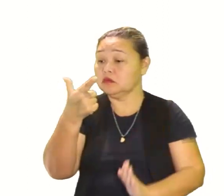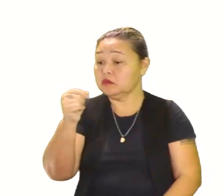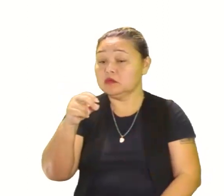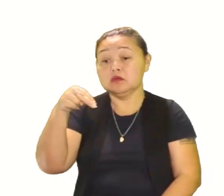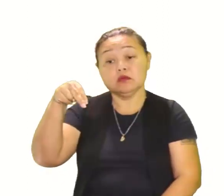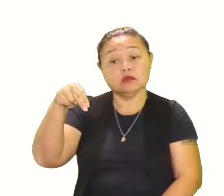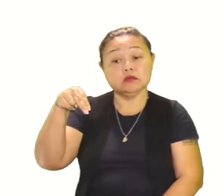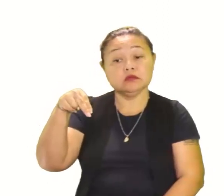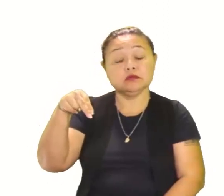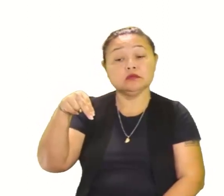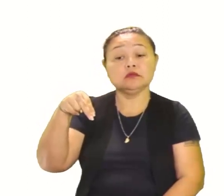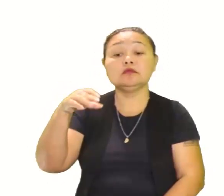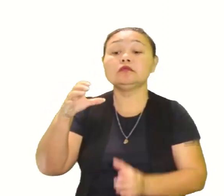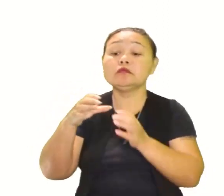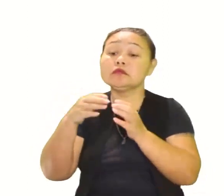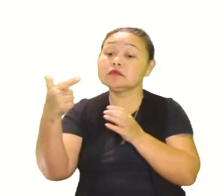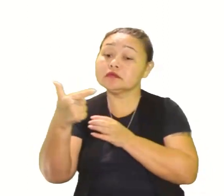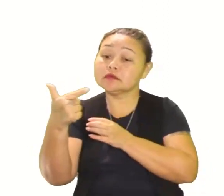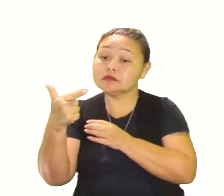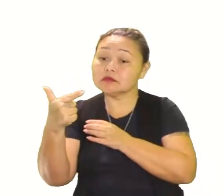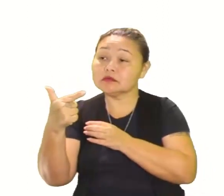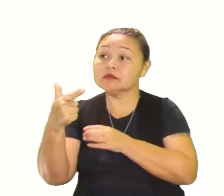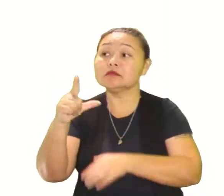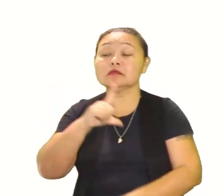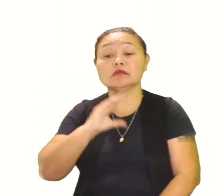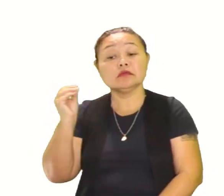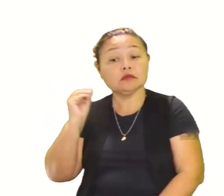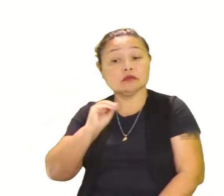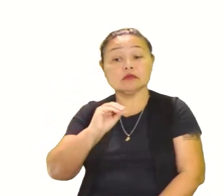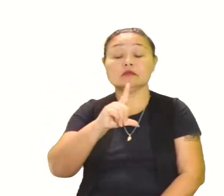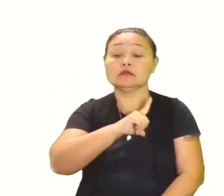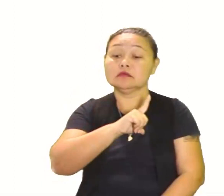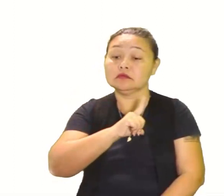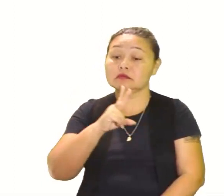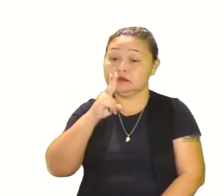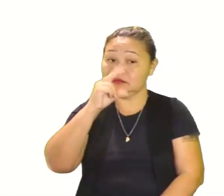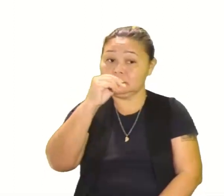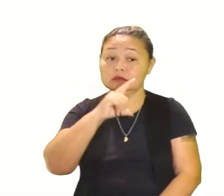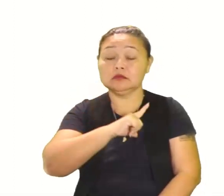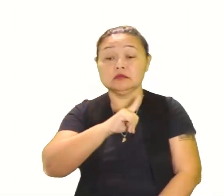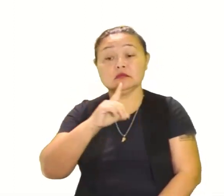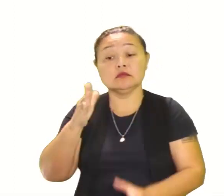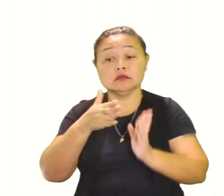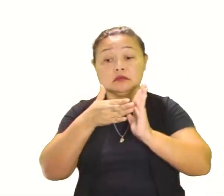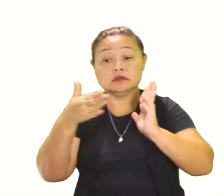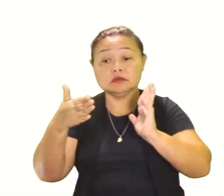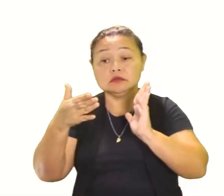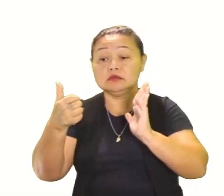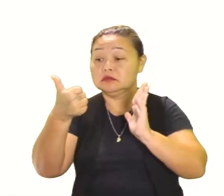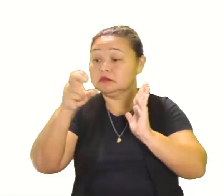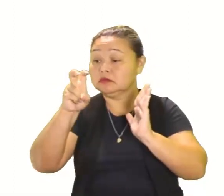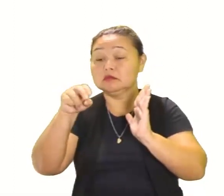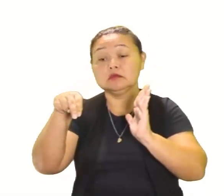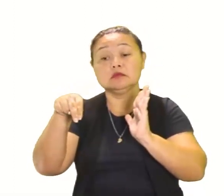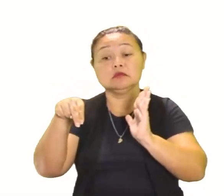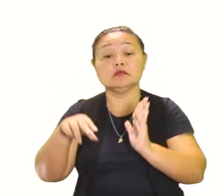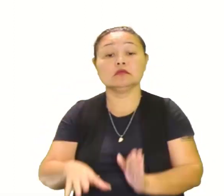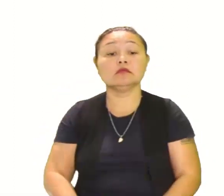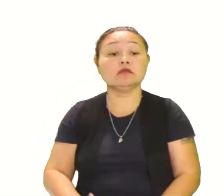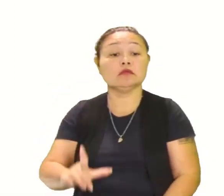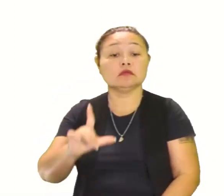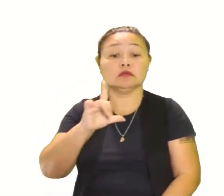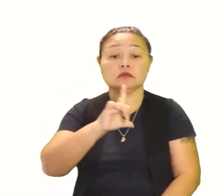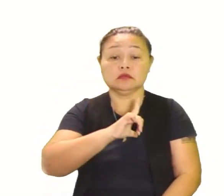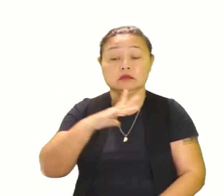20 newtons. E no grupo 2, entra uma pessoa que tem uma força de módulo igual a 15